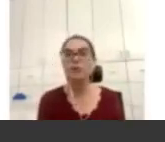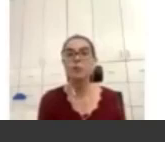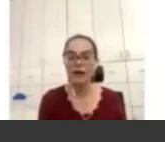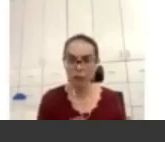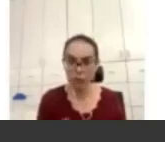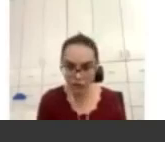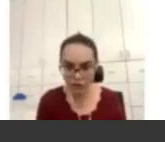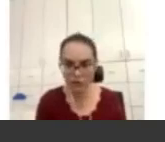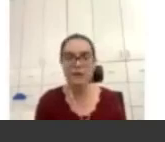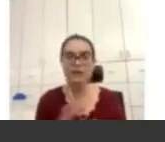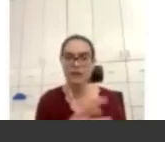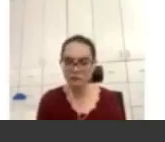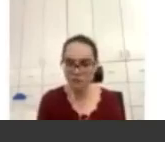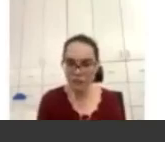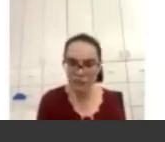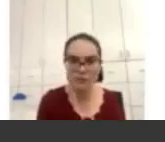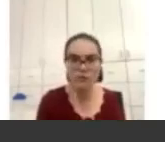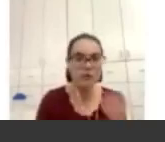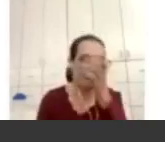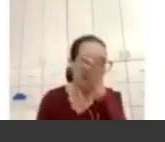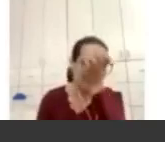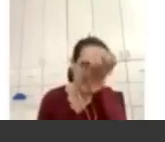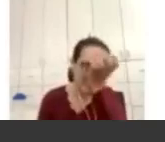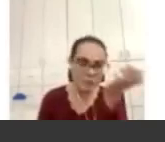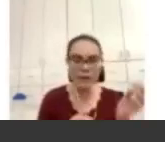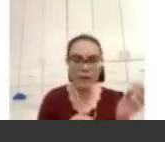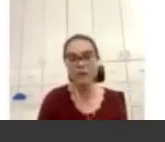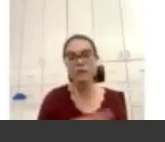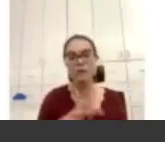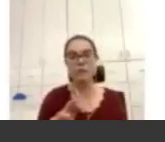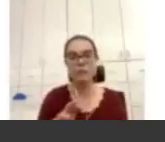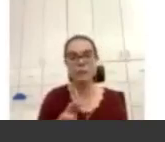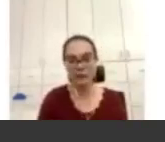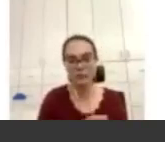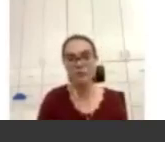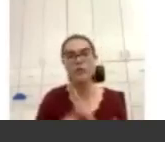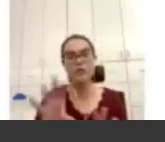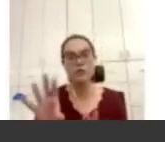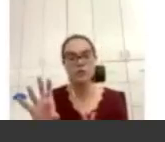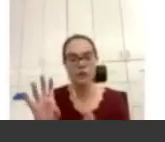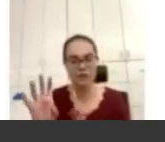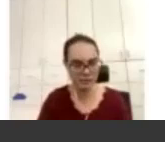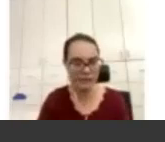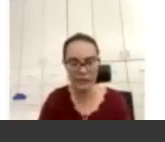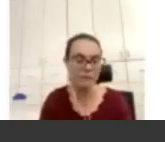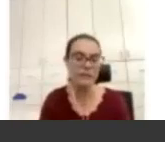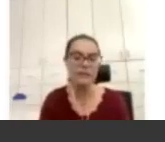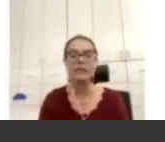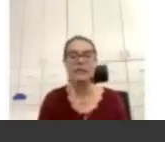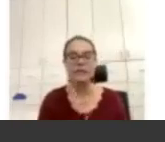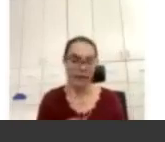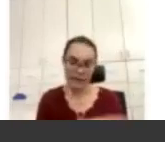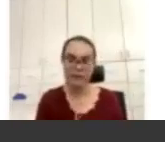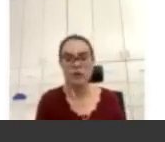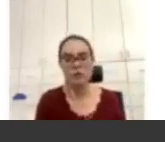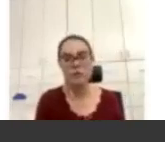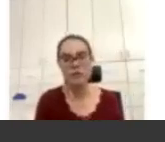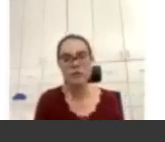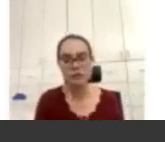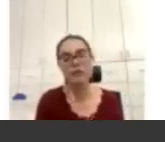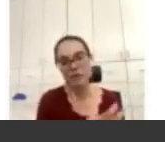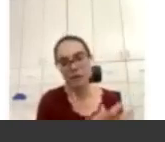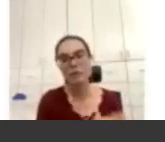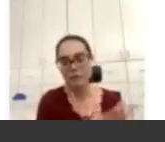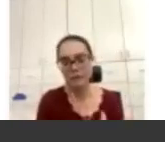uso. Do PAC Covid também, a gente teve o PAC Covid global, a gente teve o PAC Covid, o Western Cape, e além do nosso